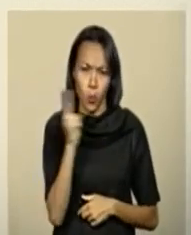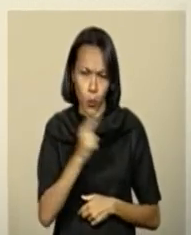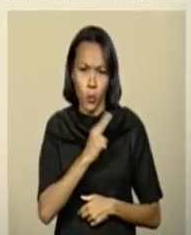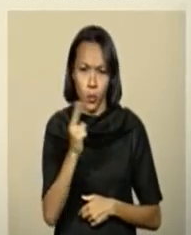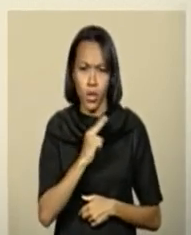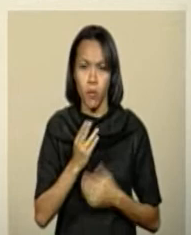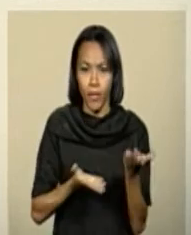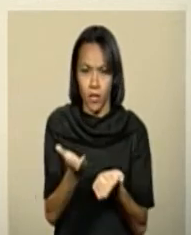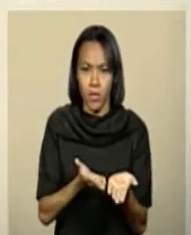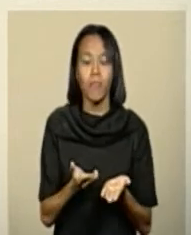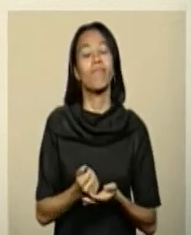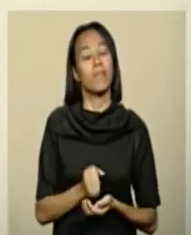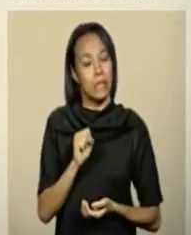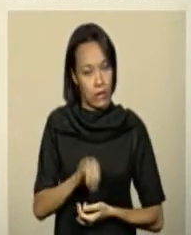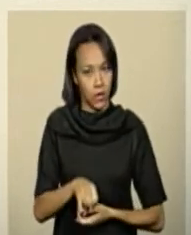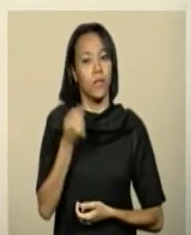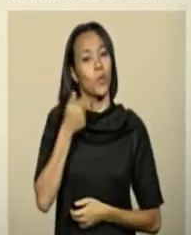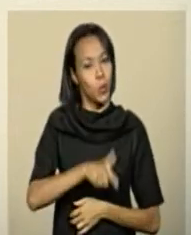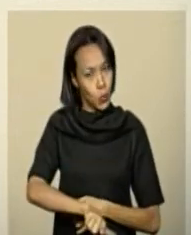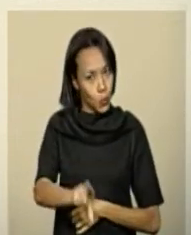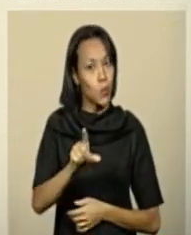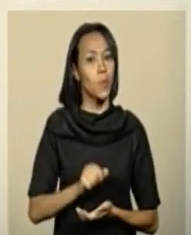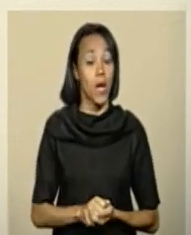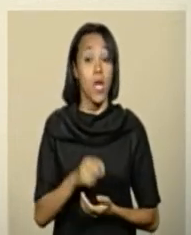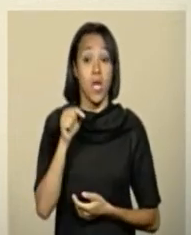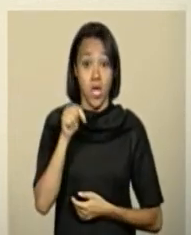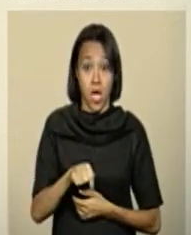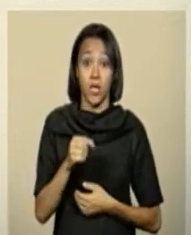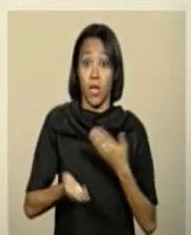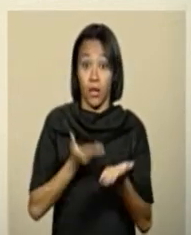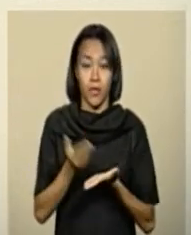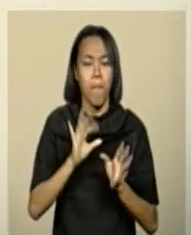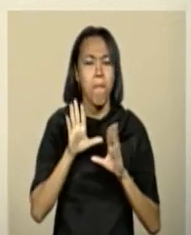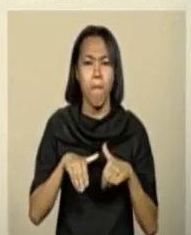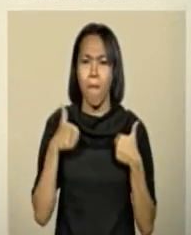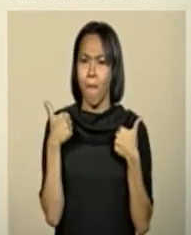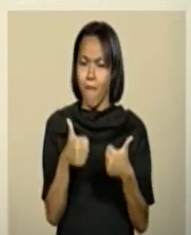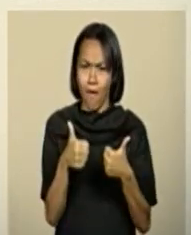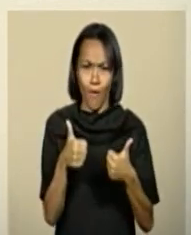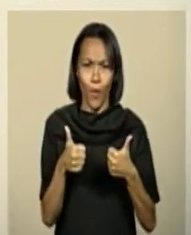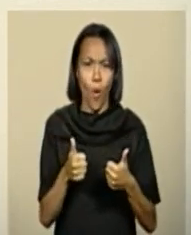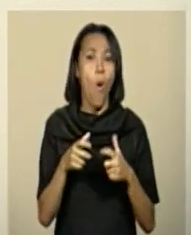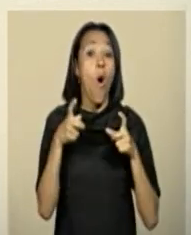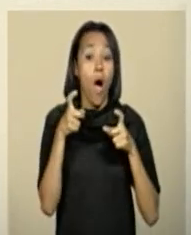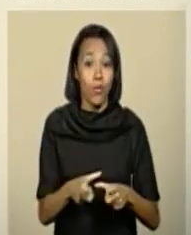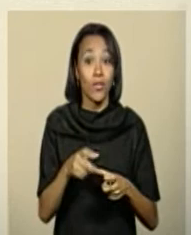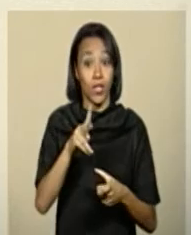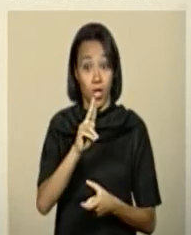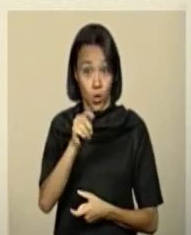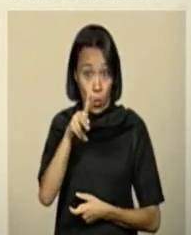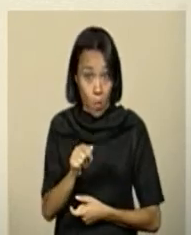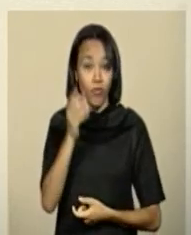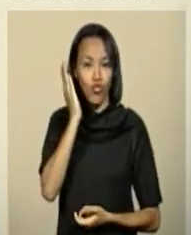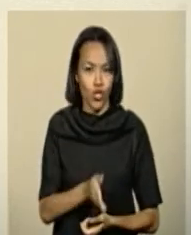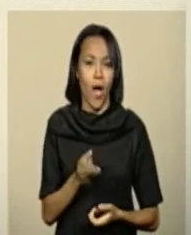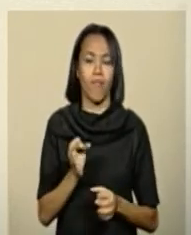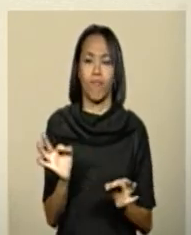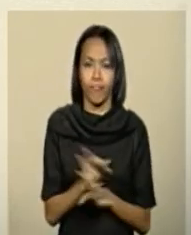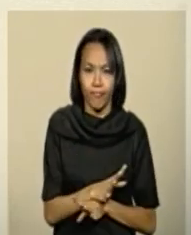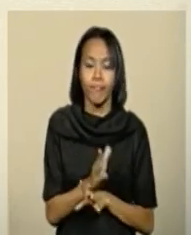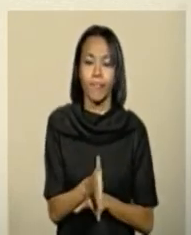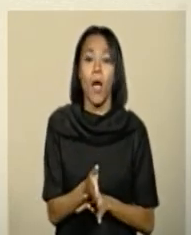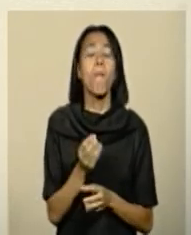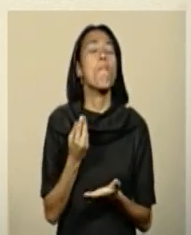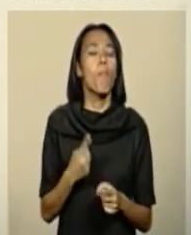emergência? Ah, continuam sim, Luciano. E esse atendimento melhorou muito onde as UPAs já estão funcionando. Sabe por